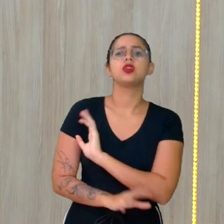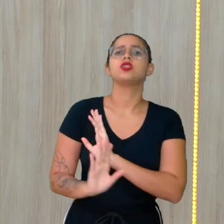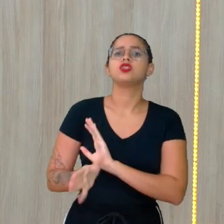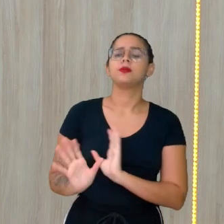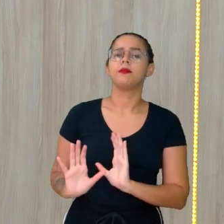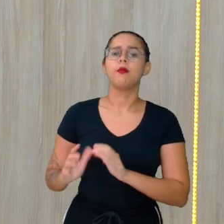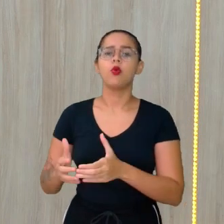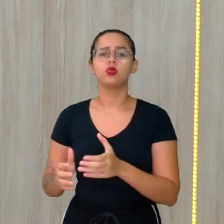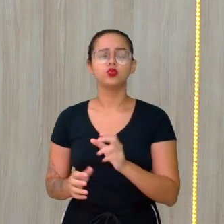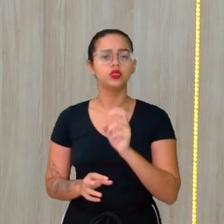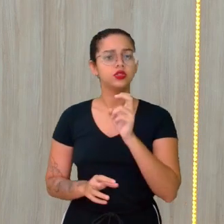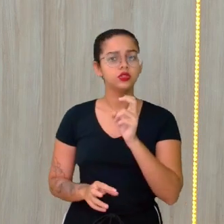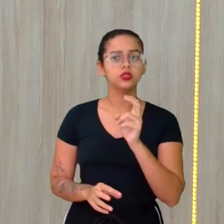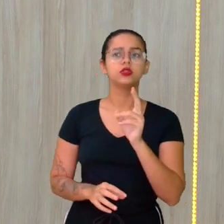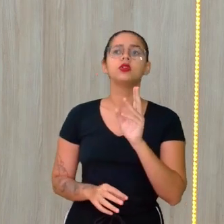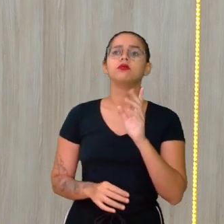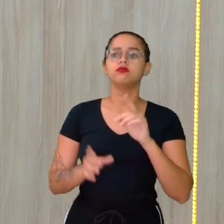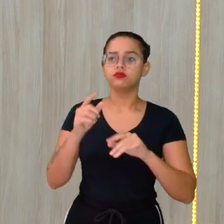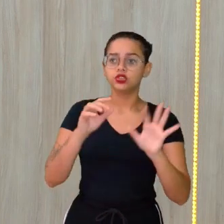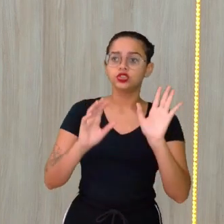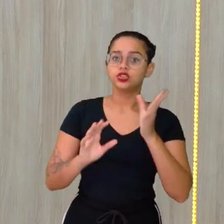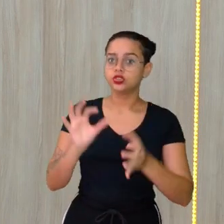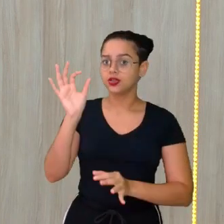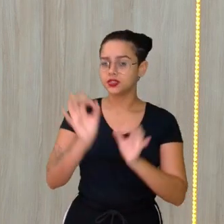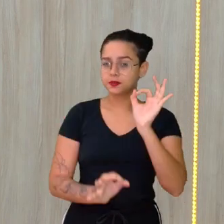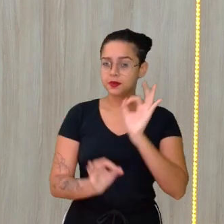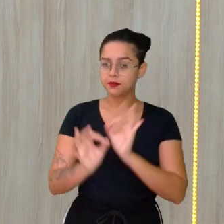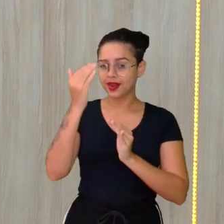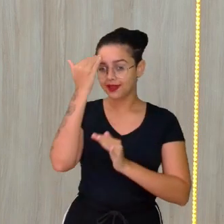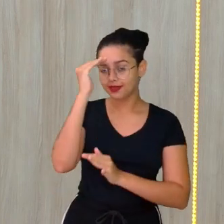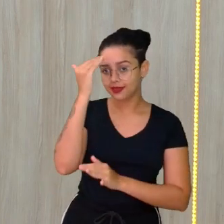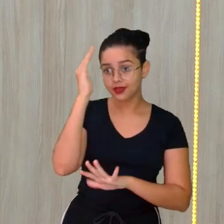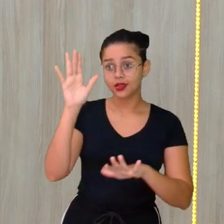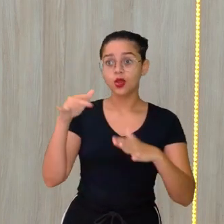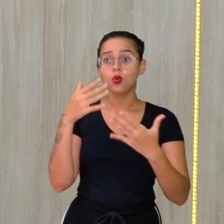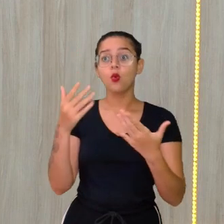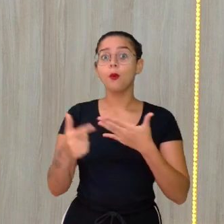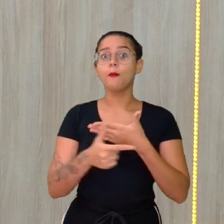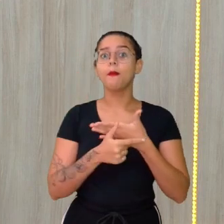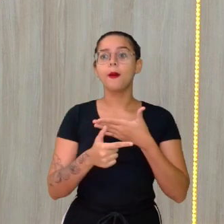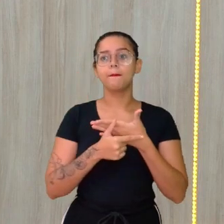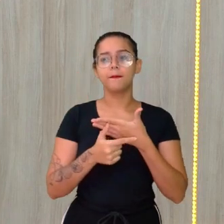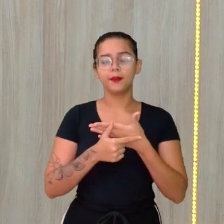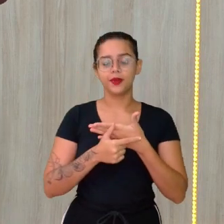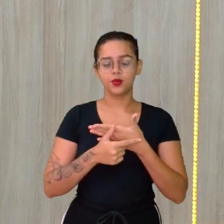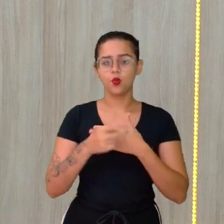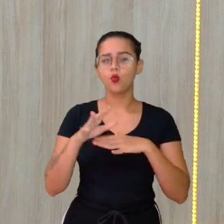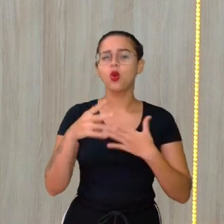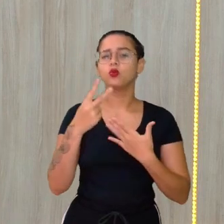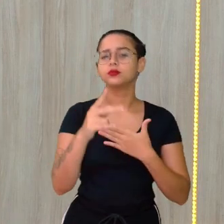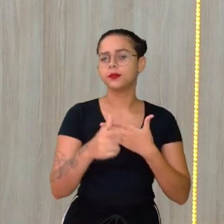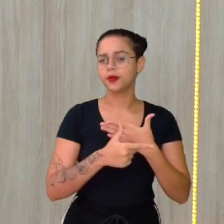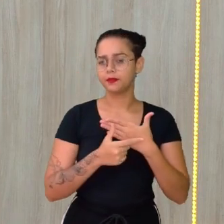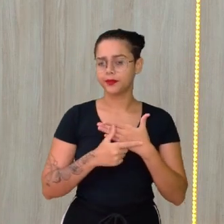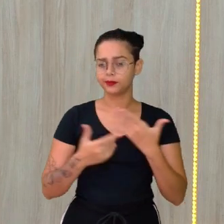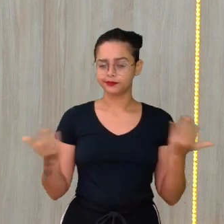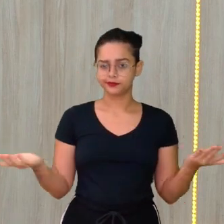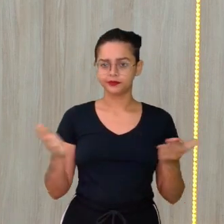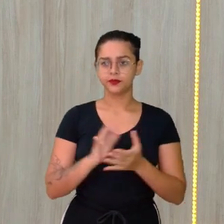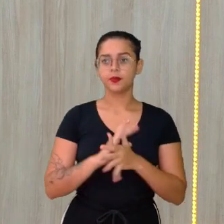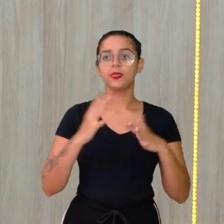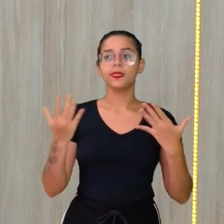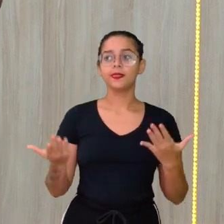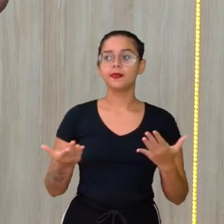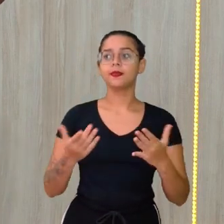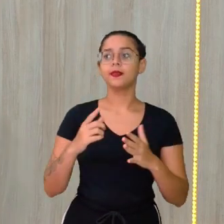módulo 5, vocês já estão se preparando para entender isso e qual o seu papel nisso. Então, a disciplina de geografia ela é uma